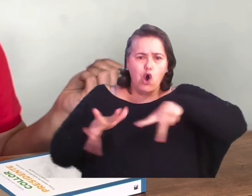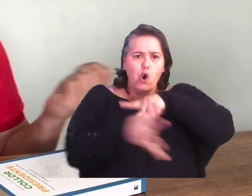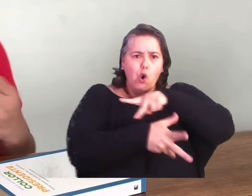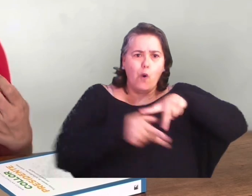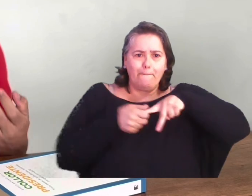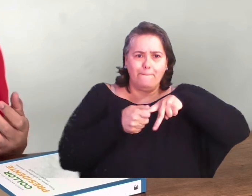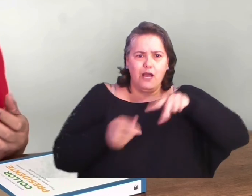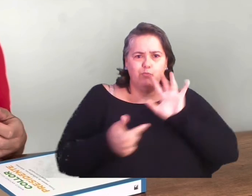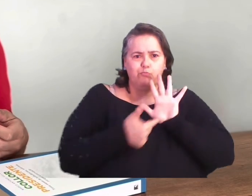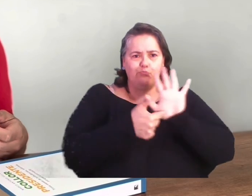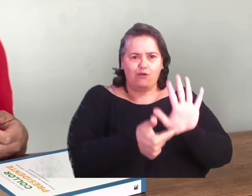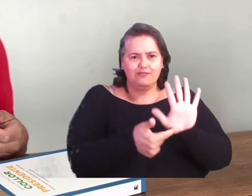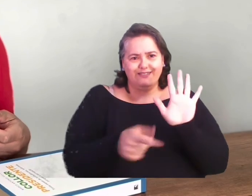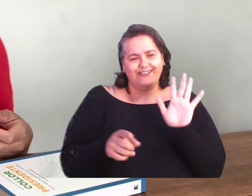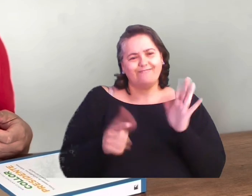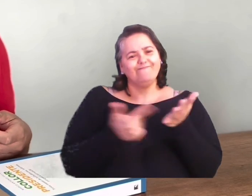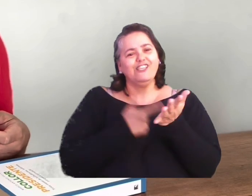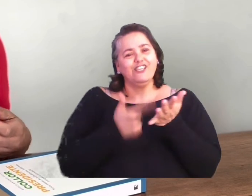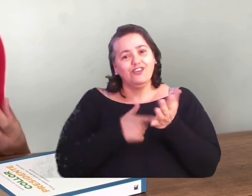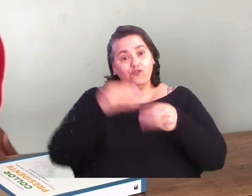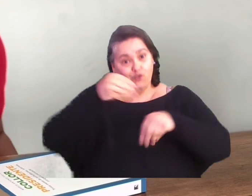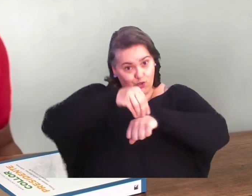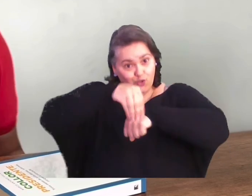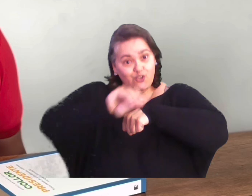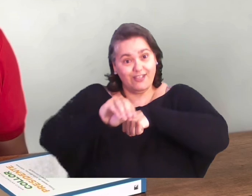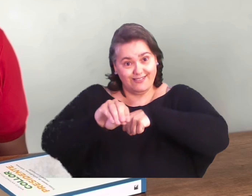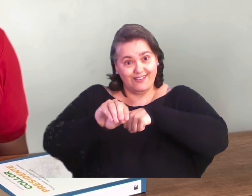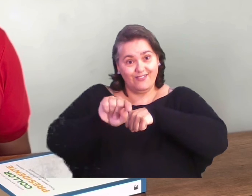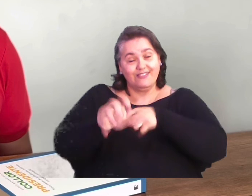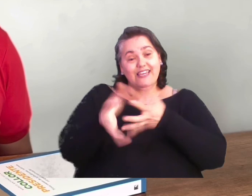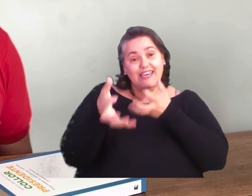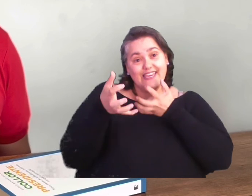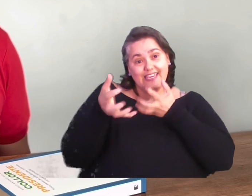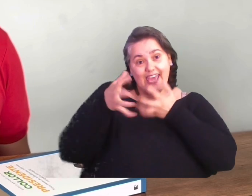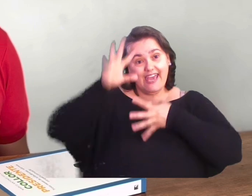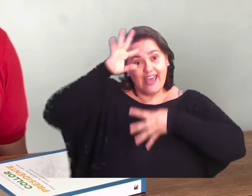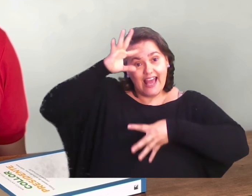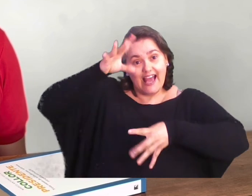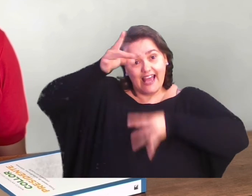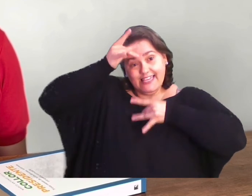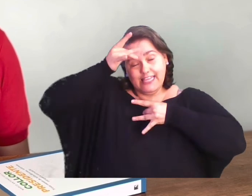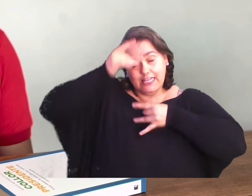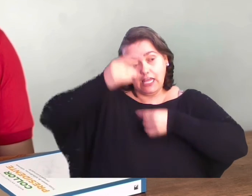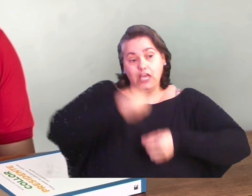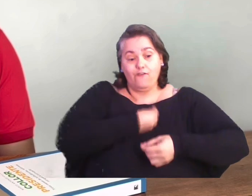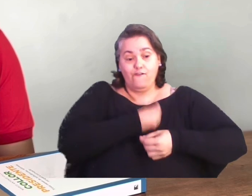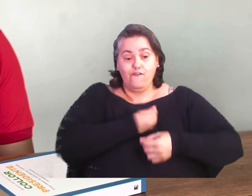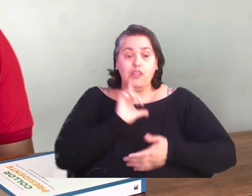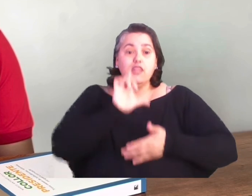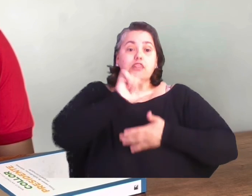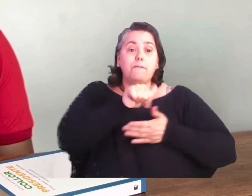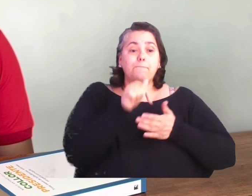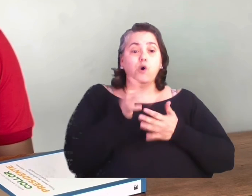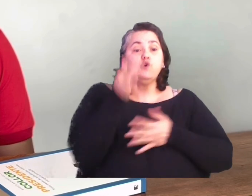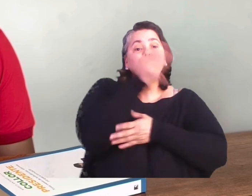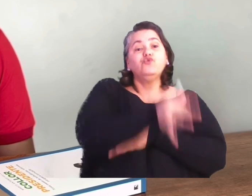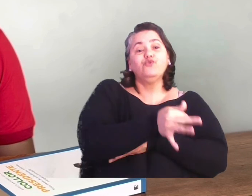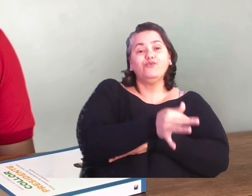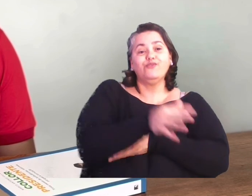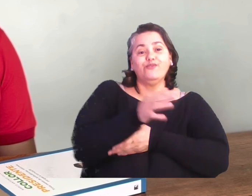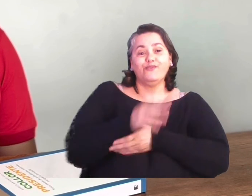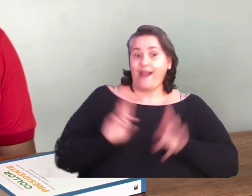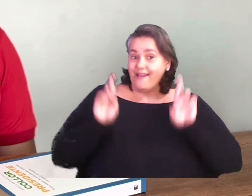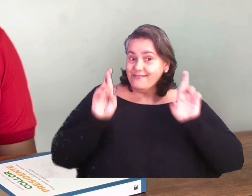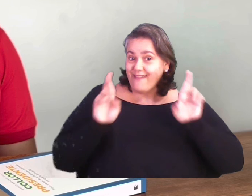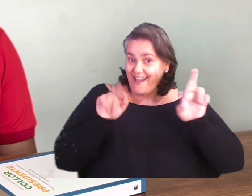própria capa mostra. Então, fica essa sugestão caso você queira entender o que veio depois dessa eleição. Espero